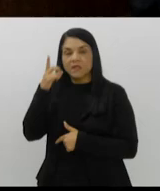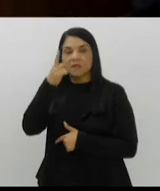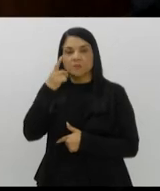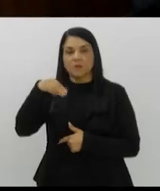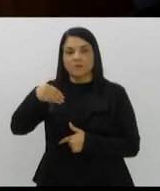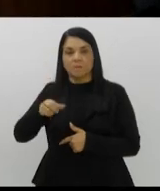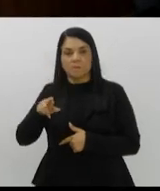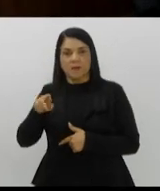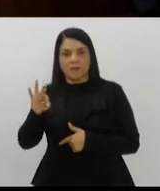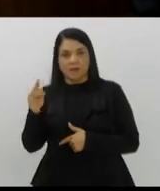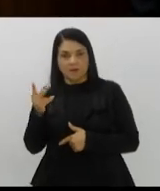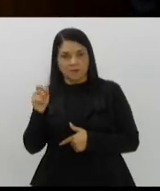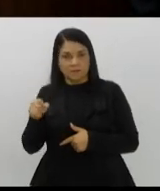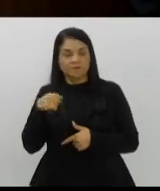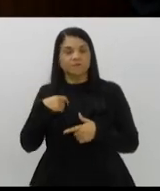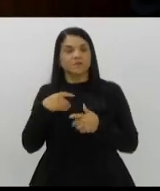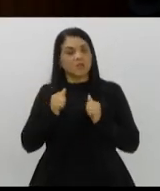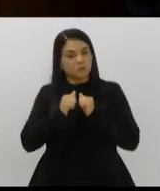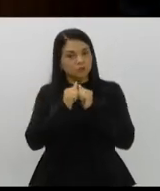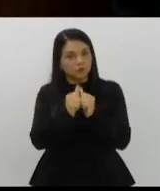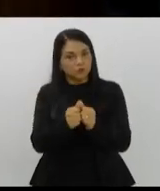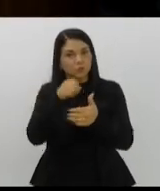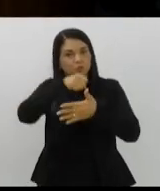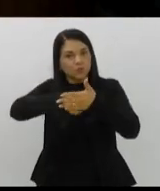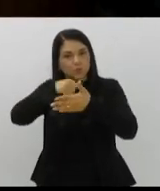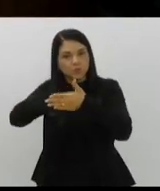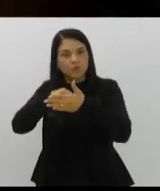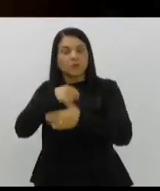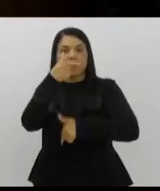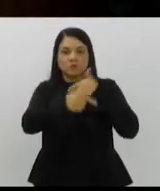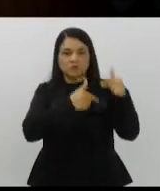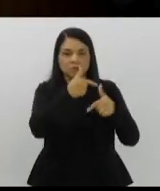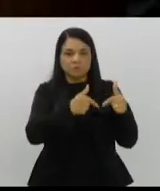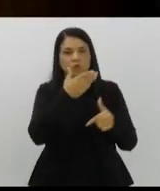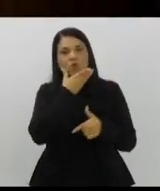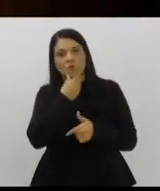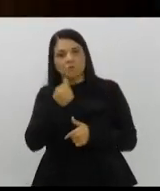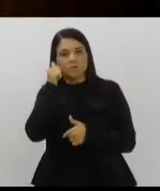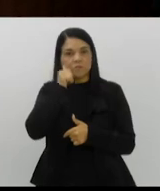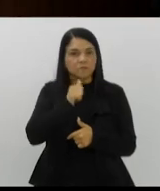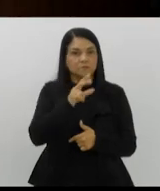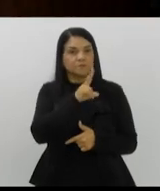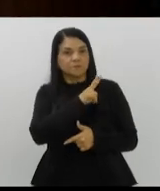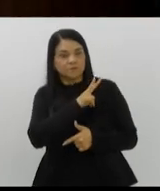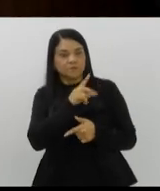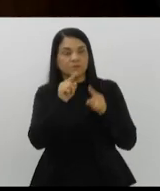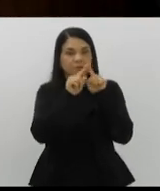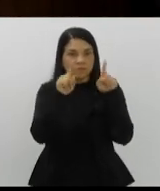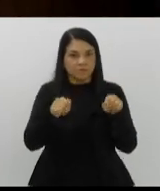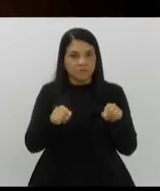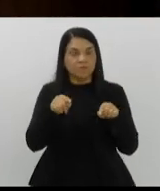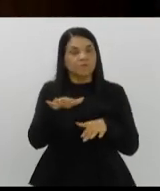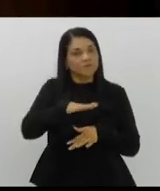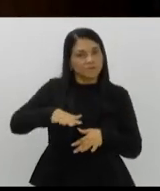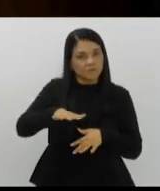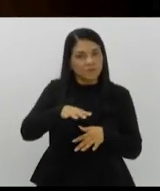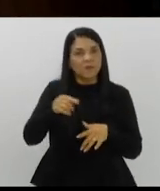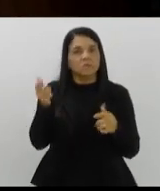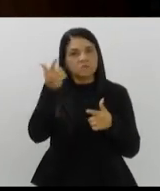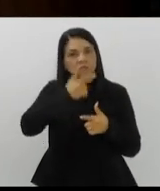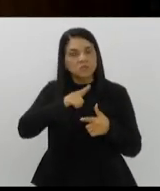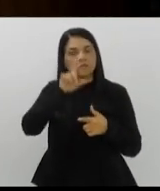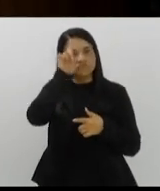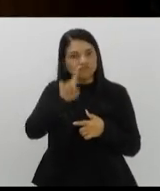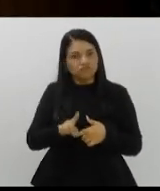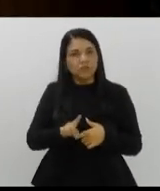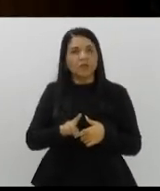nós estamos aqui caminhando juntos para que as trabalhadoras e os trabalhadores do setor privado e do setor público tenham dignidade no exercício de sua